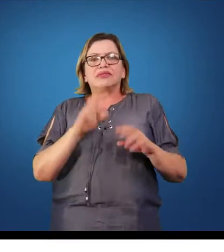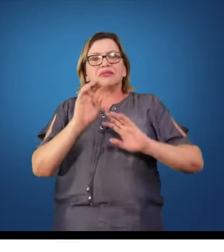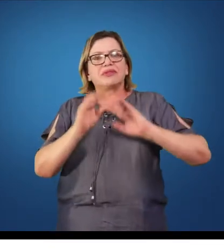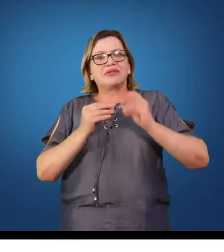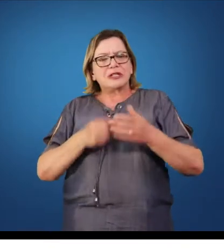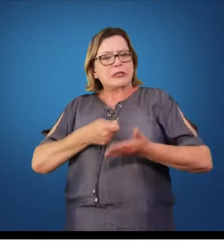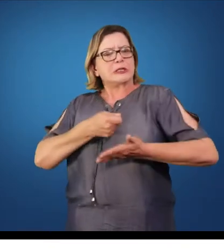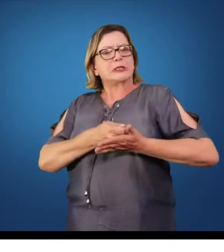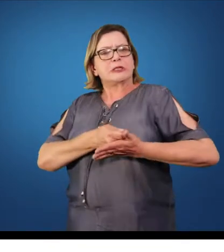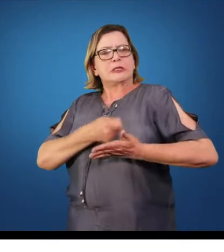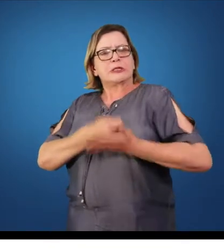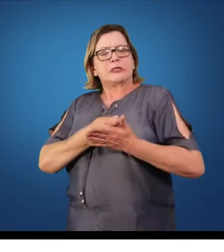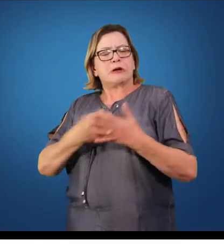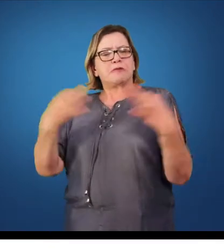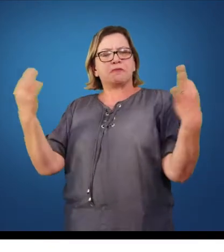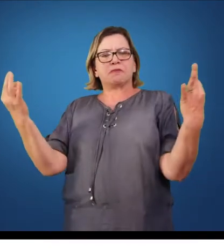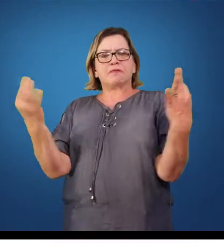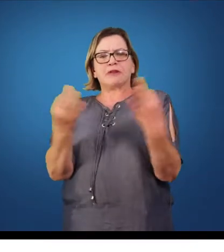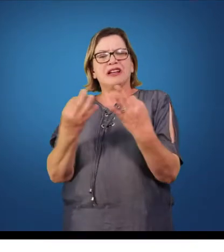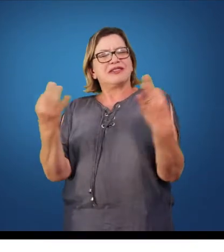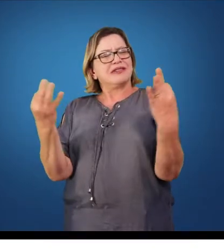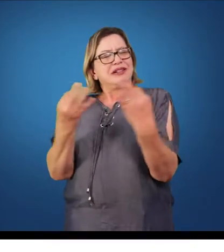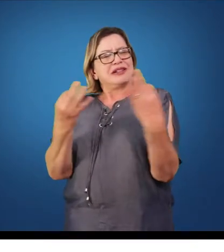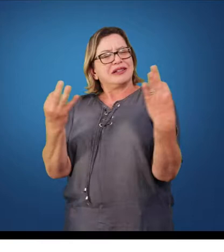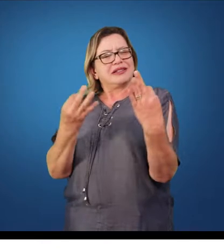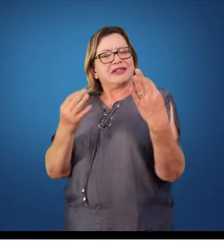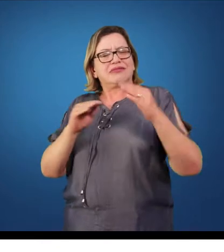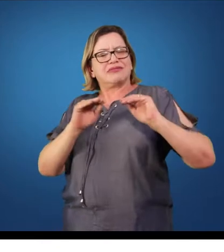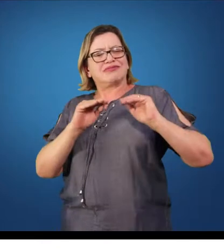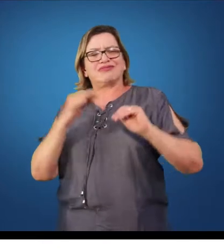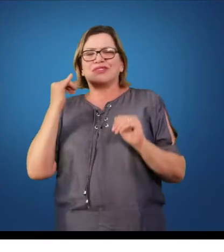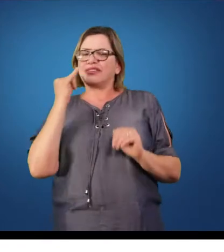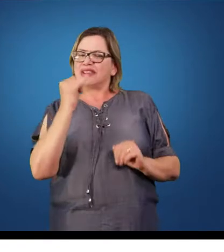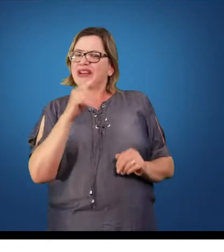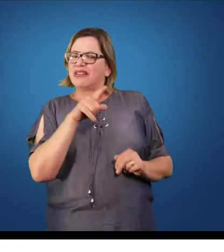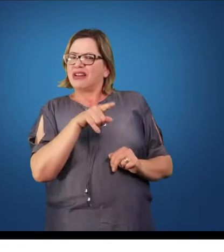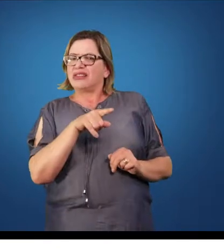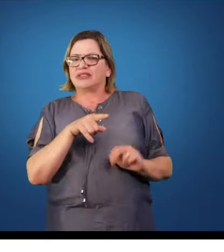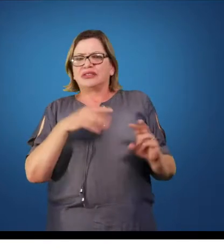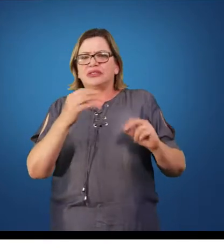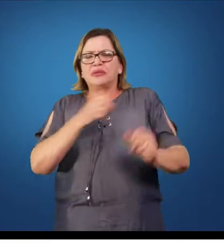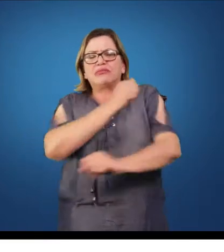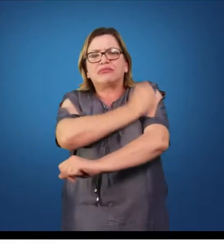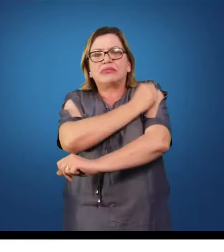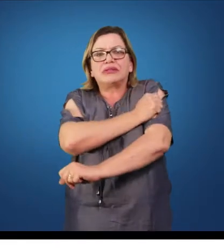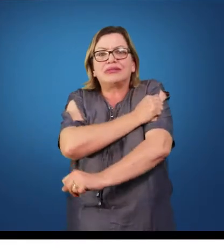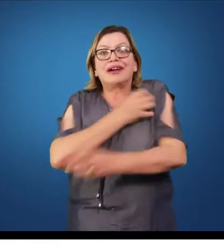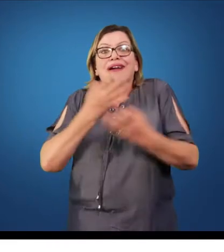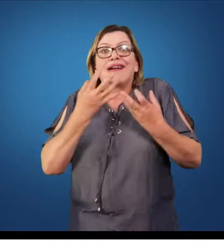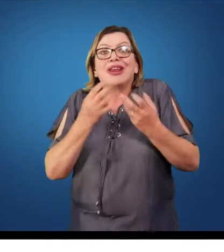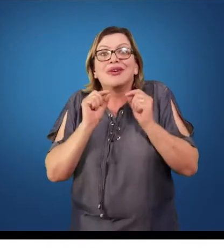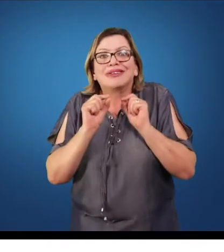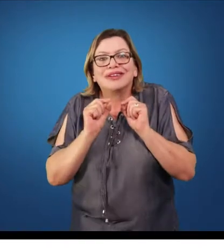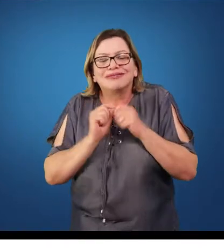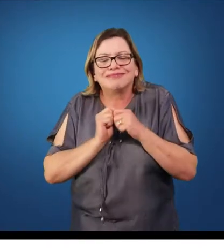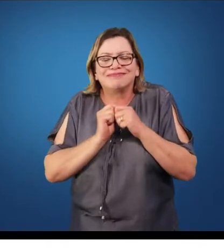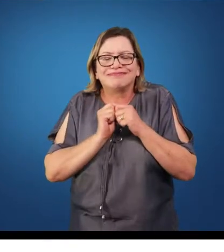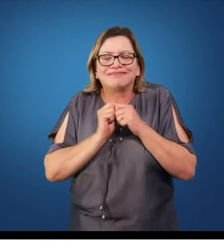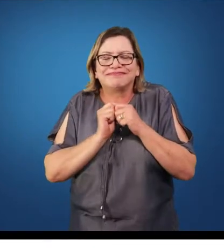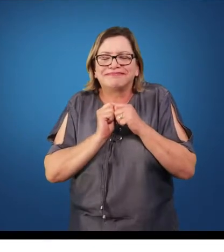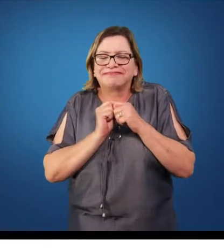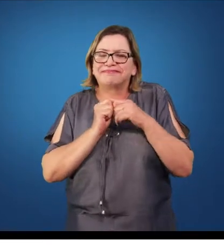quando exigia a perfeição do movimento, fazia as correções, né? E o aluno queria o quê? Obrigado,